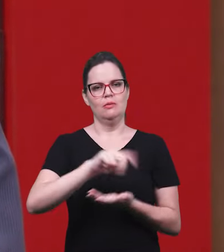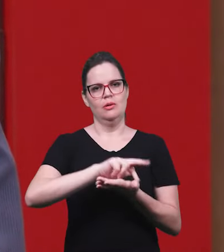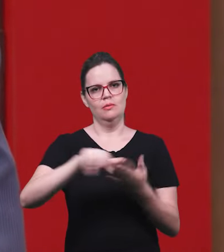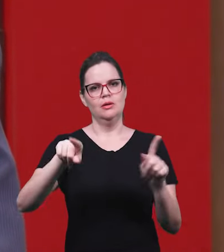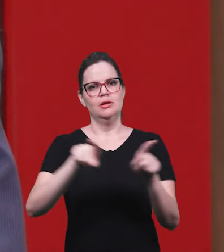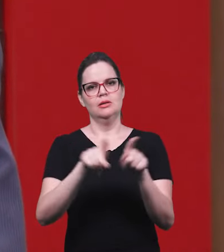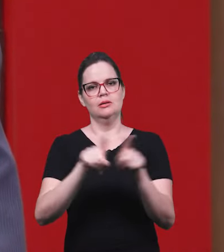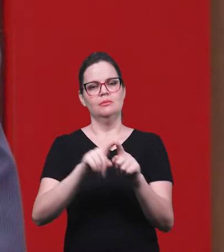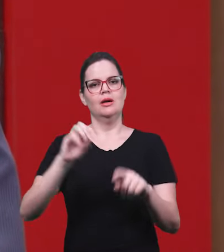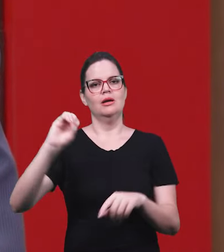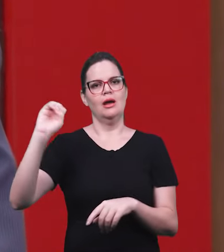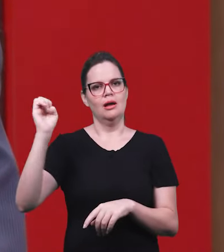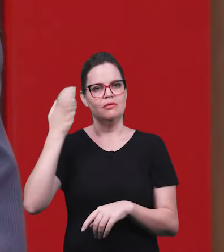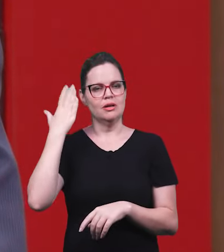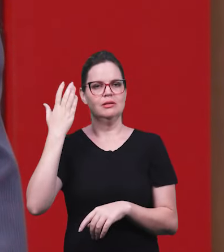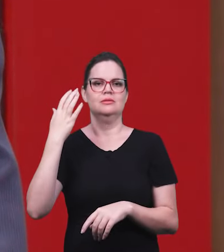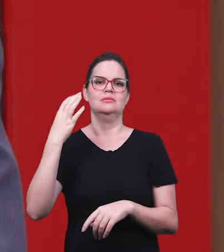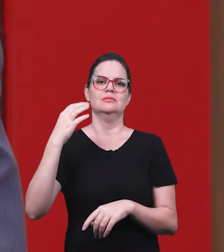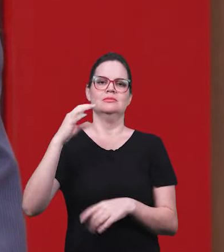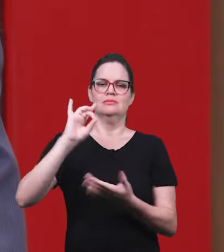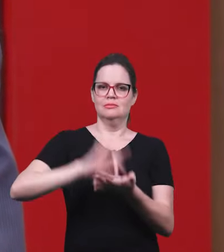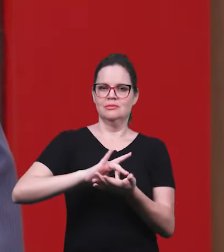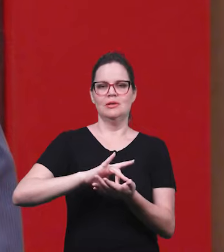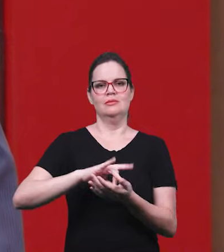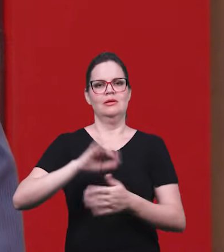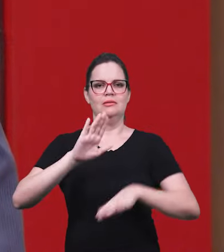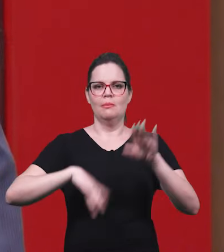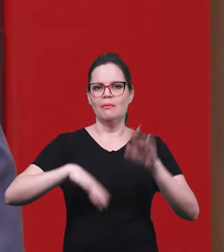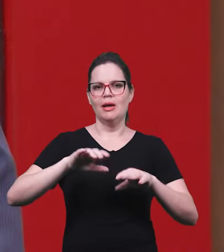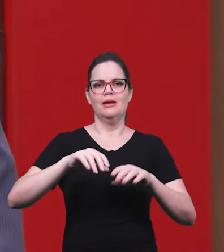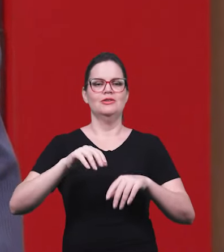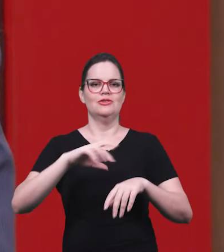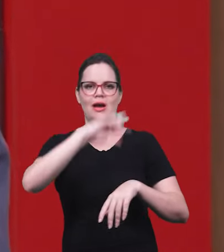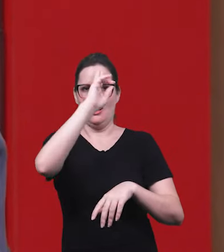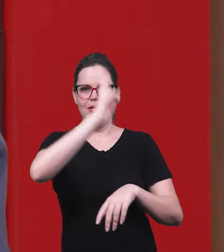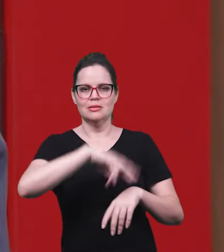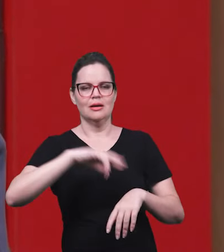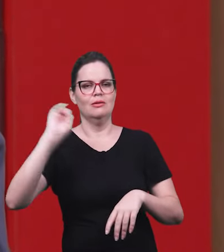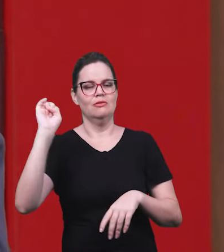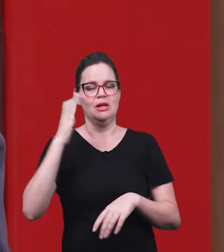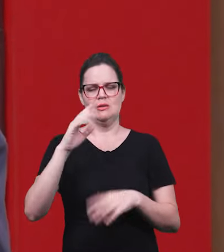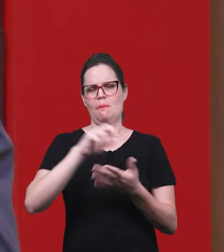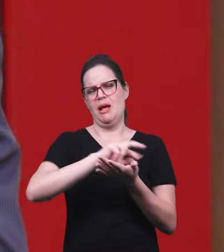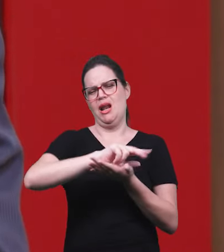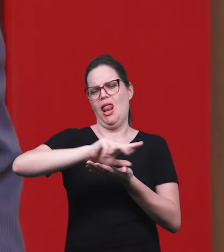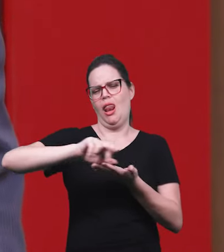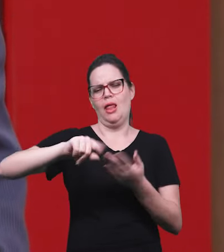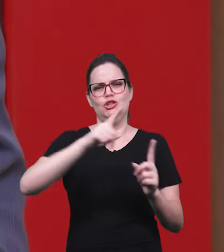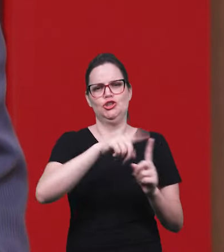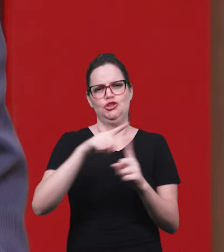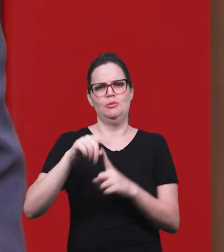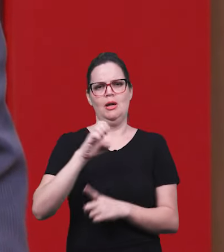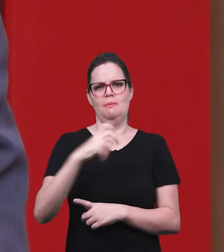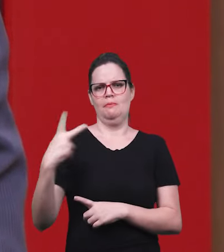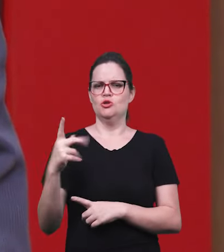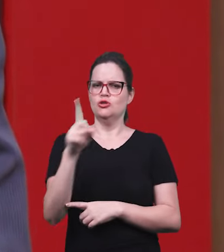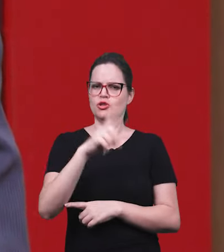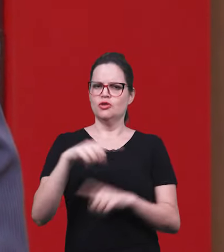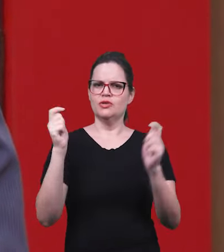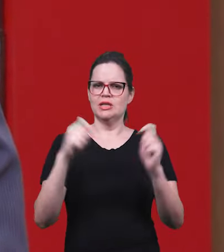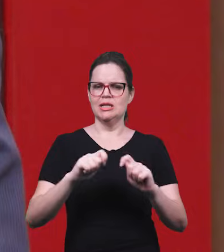revelação, verdade absoluta, todos eles episódios que todos podem ali desfrutar e compartilhar